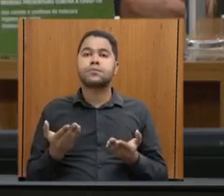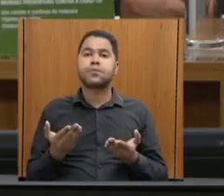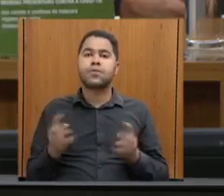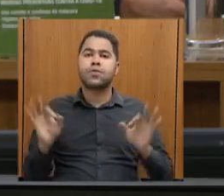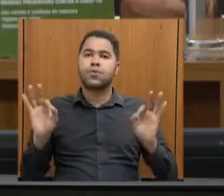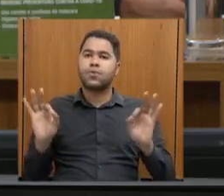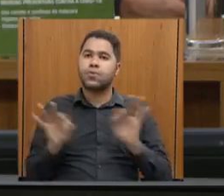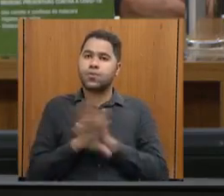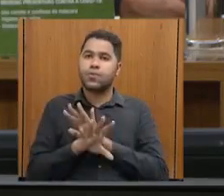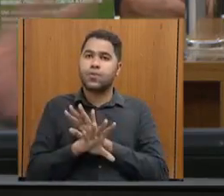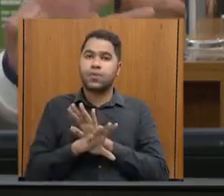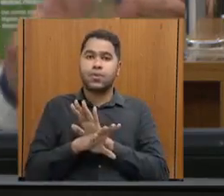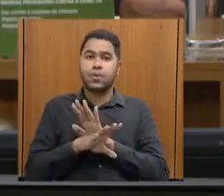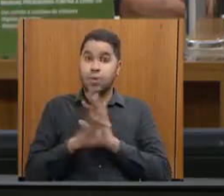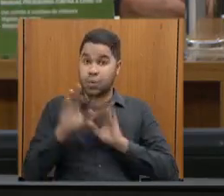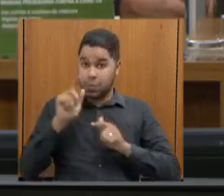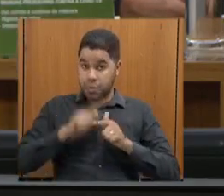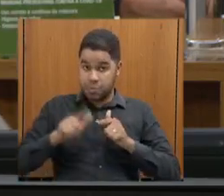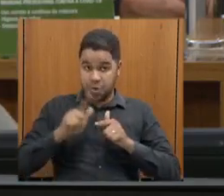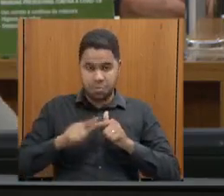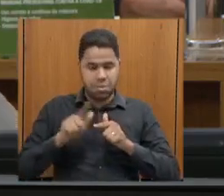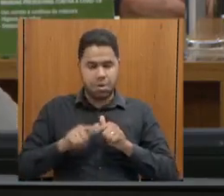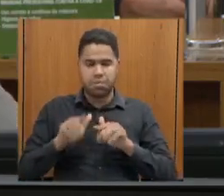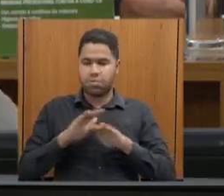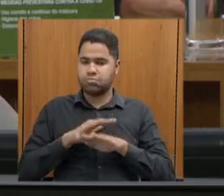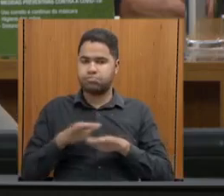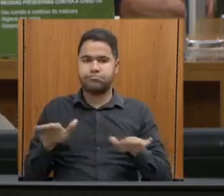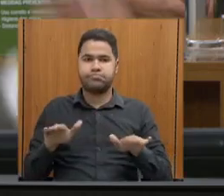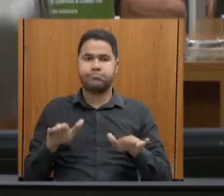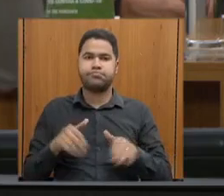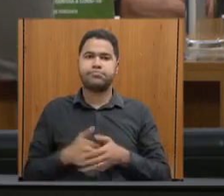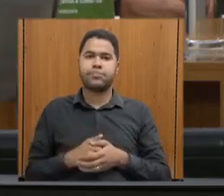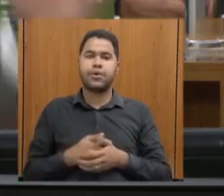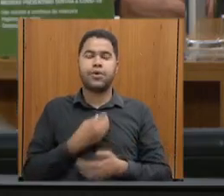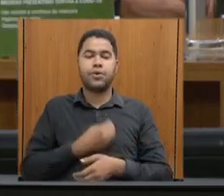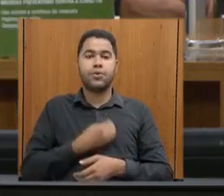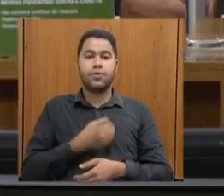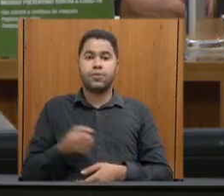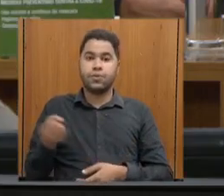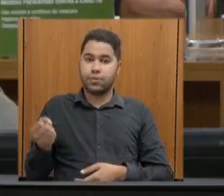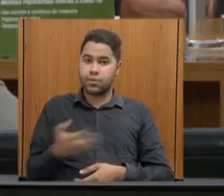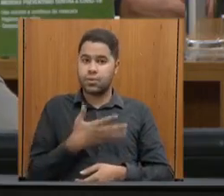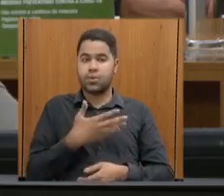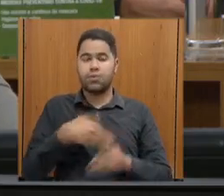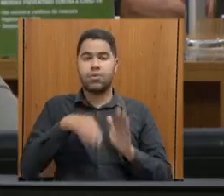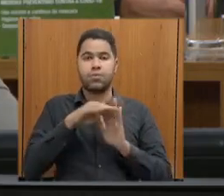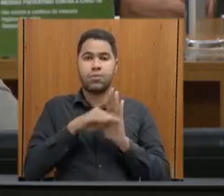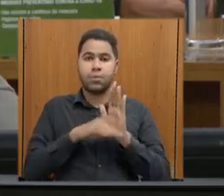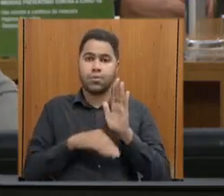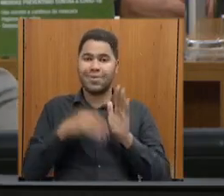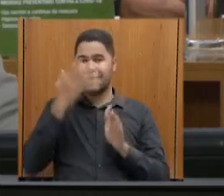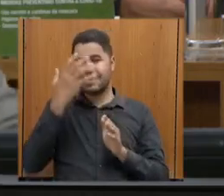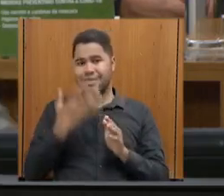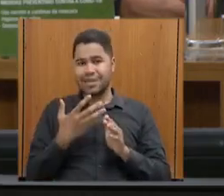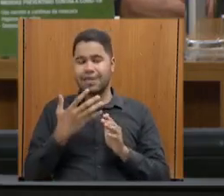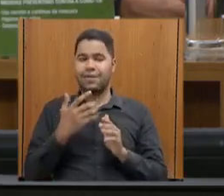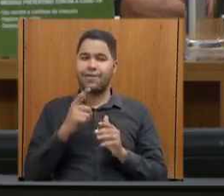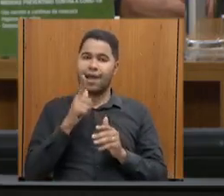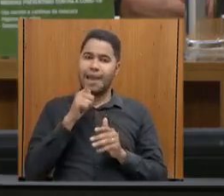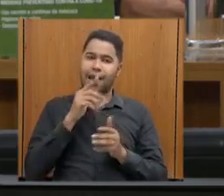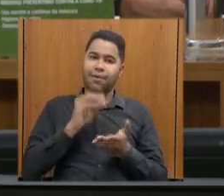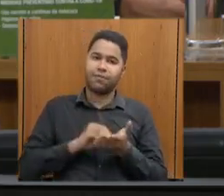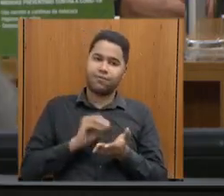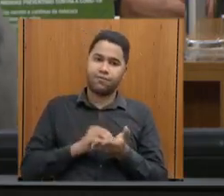concluído e esse problema não existe mais para Montes Claros vida nova e um problema sério como falta de água